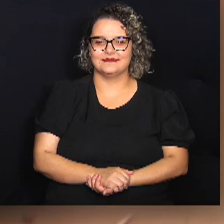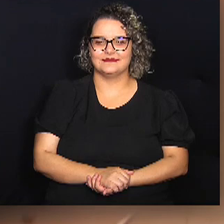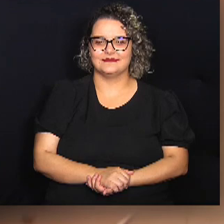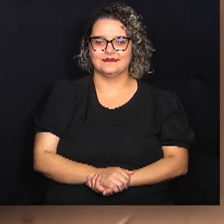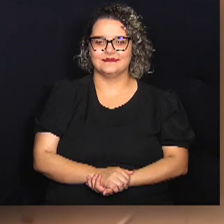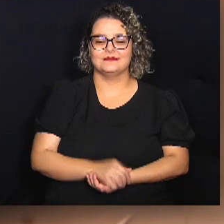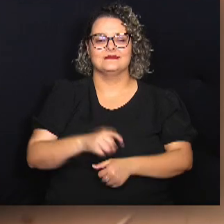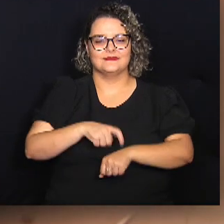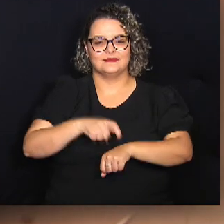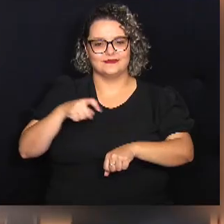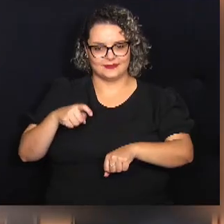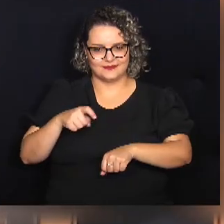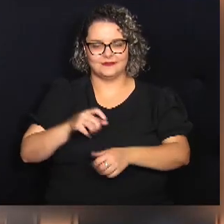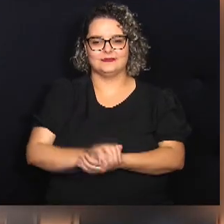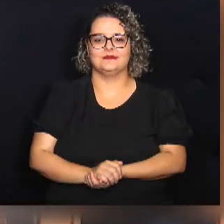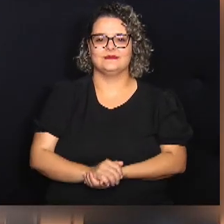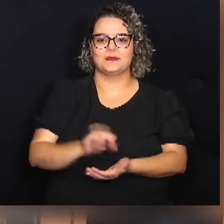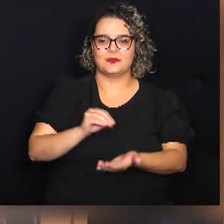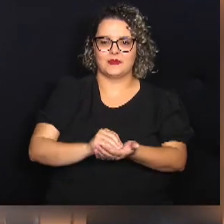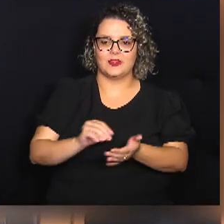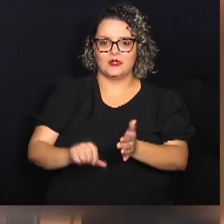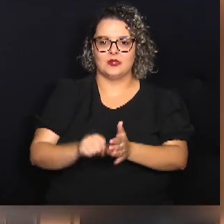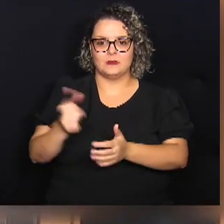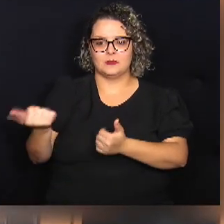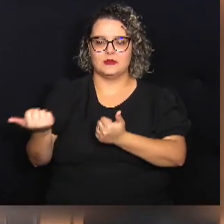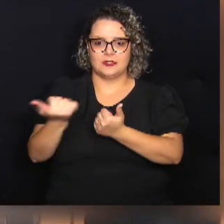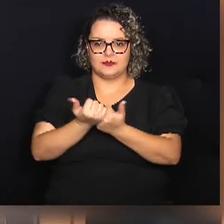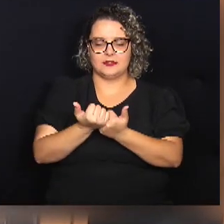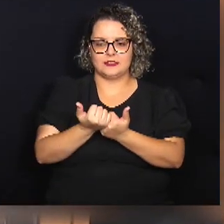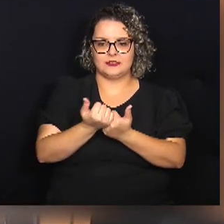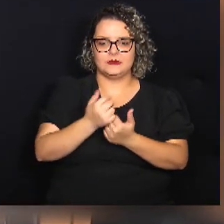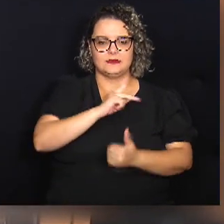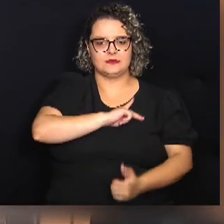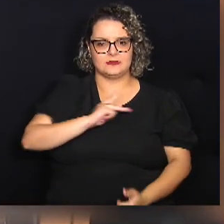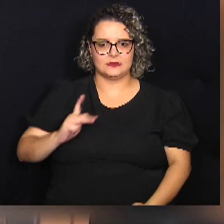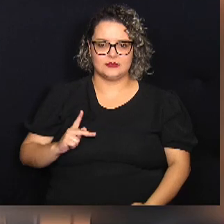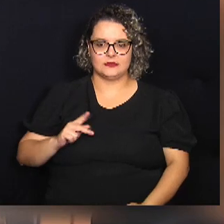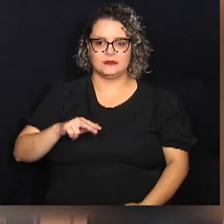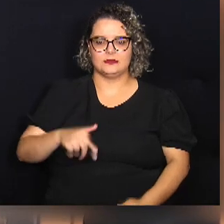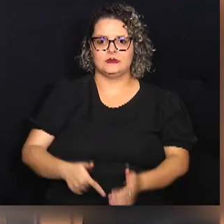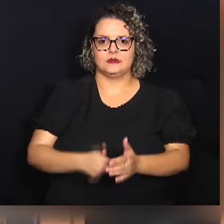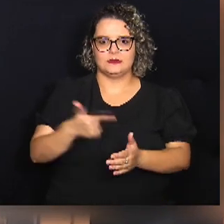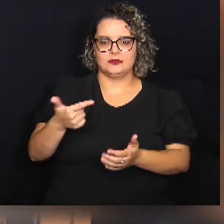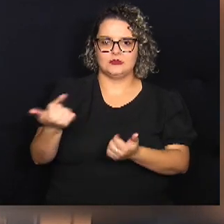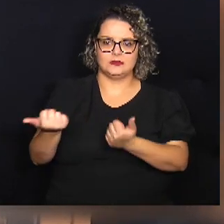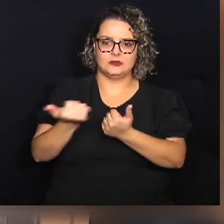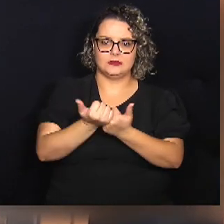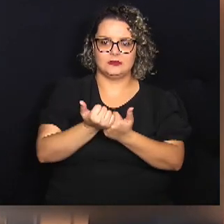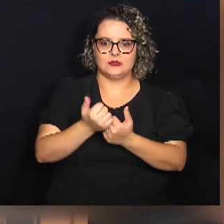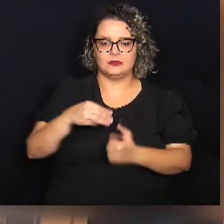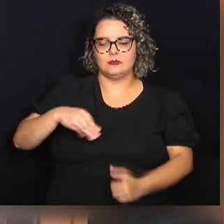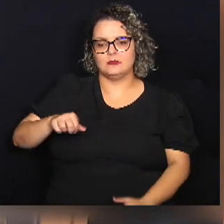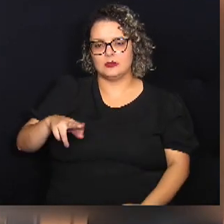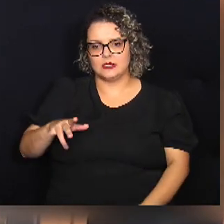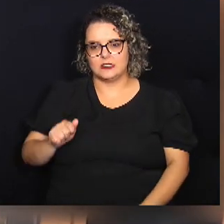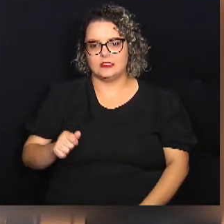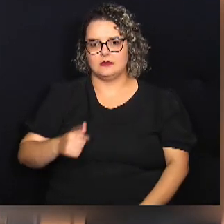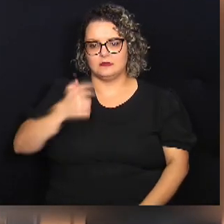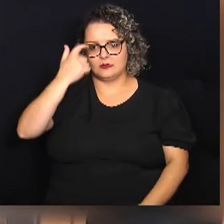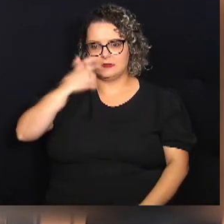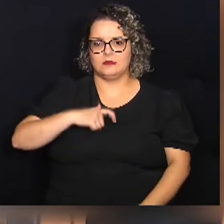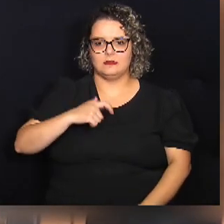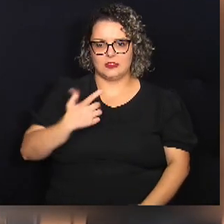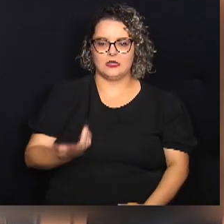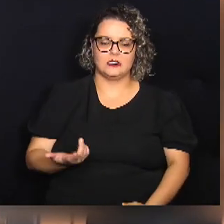Neste momento, na ausência da primeira vice-presidente, eu convoco a segunda vice, Maria Fernanda dos Santos, para